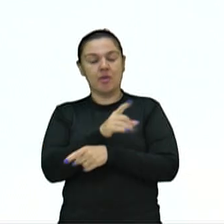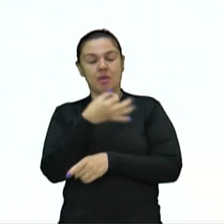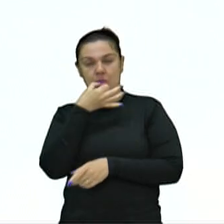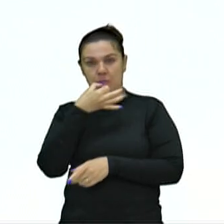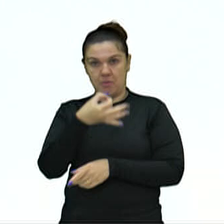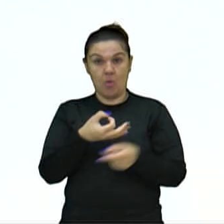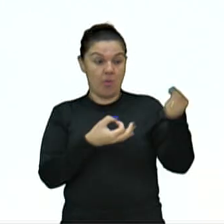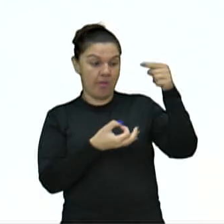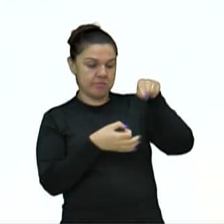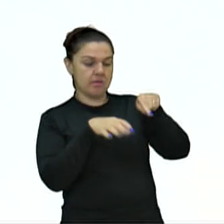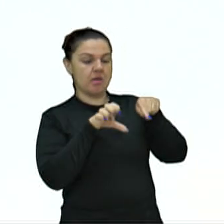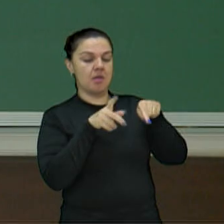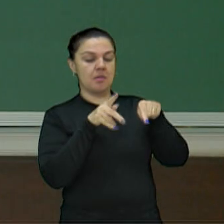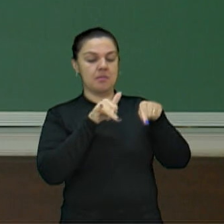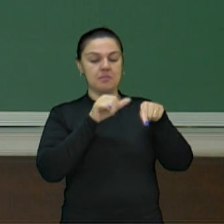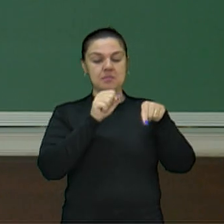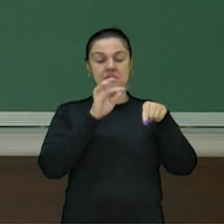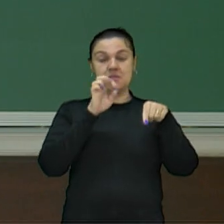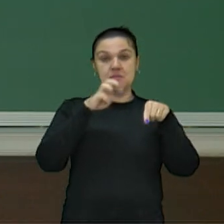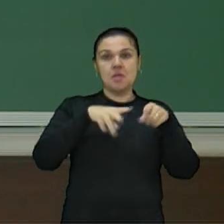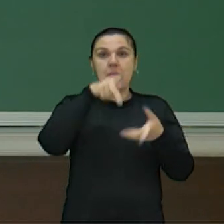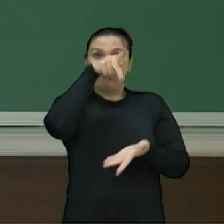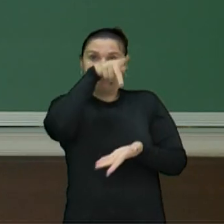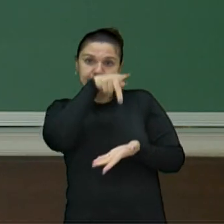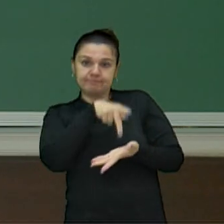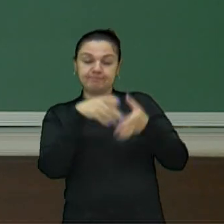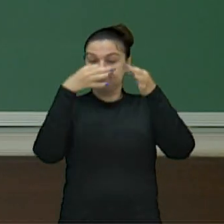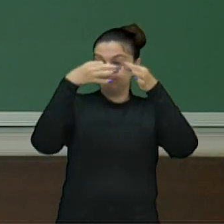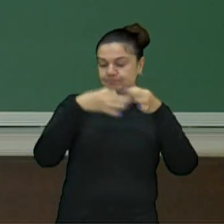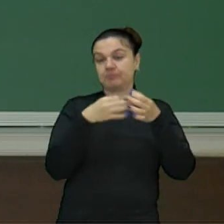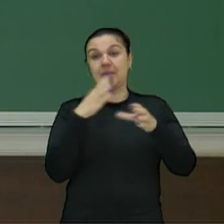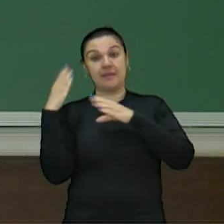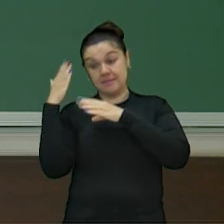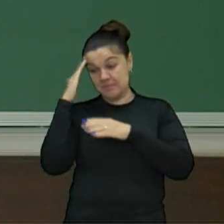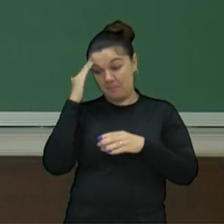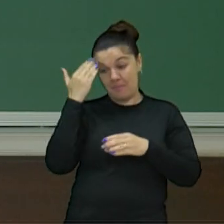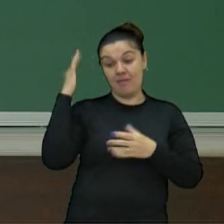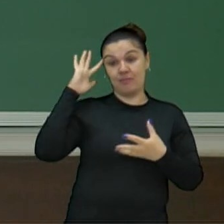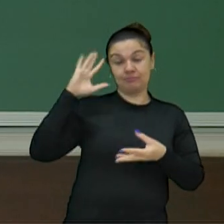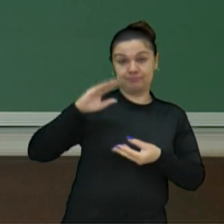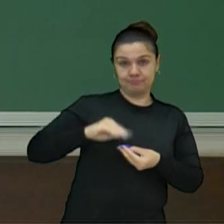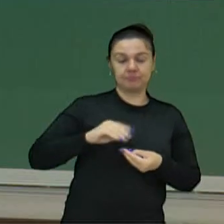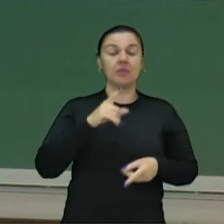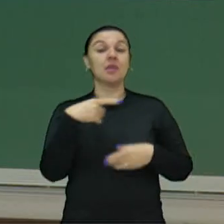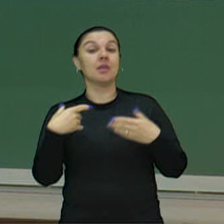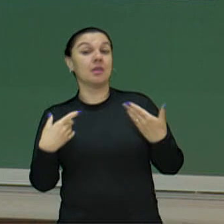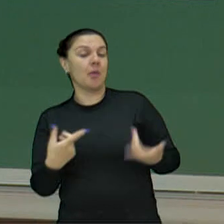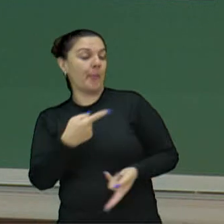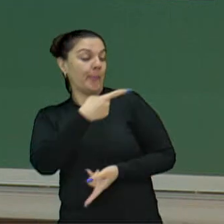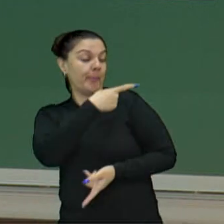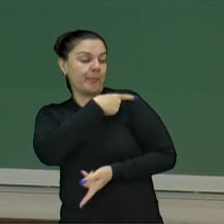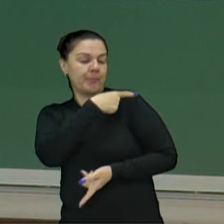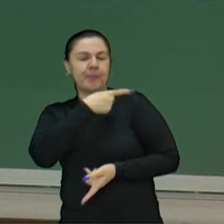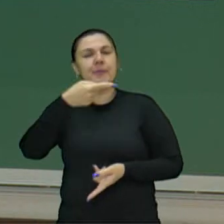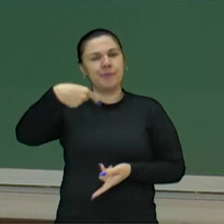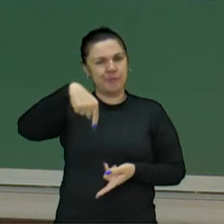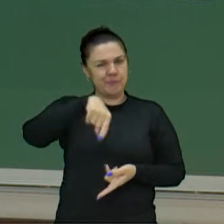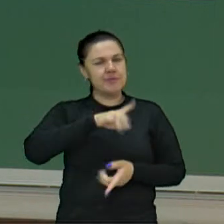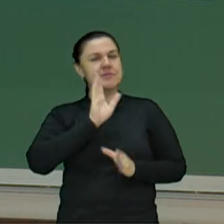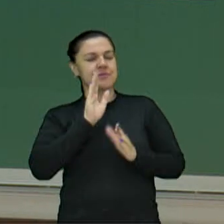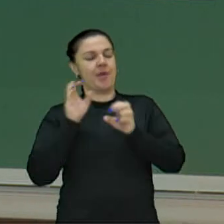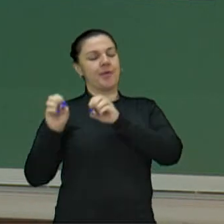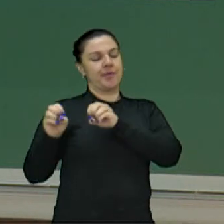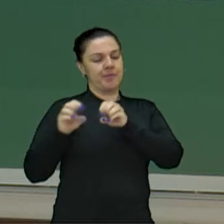saber consolidado. Então, gente, lá no primeiro ano é trabalhado essa ideia da diferença